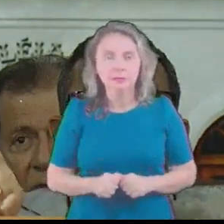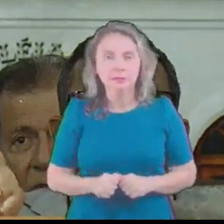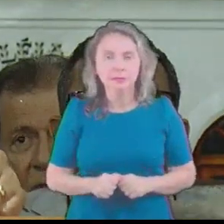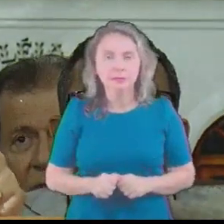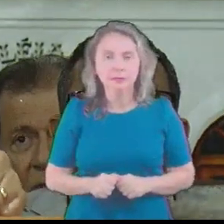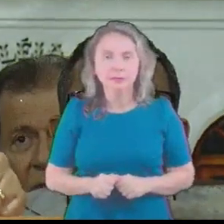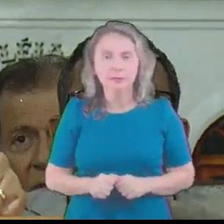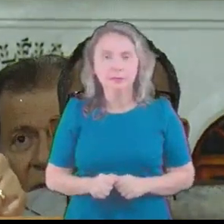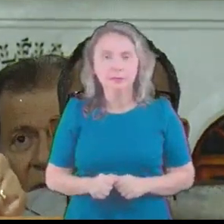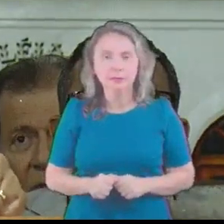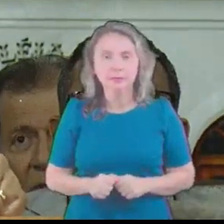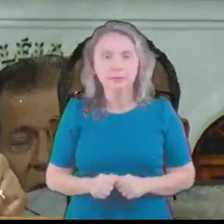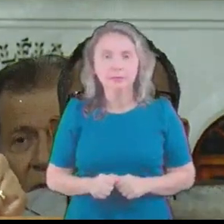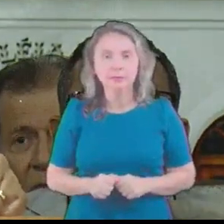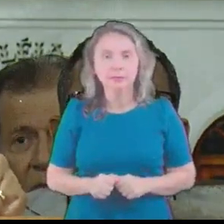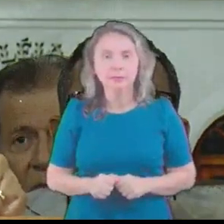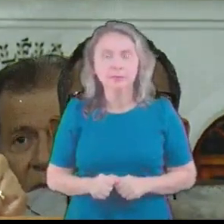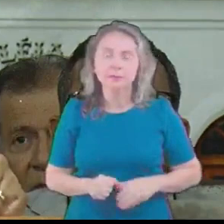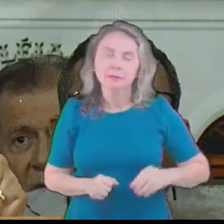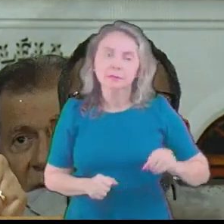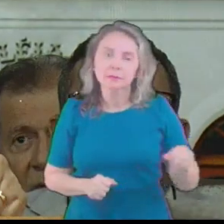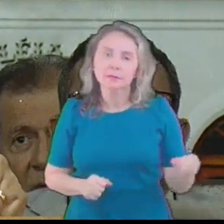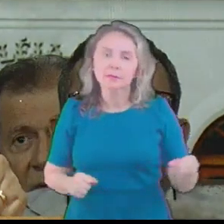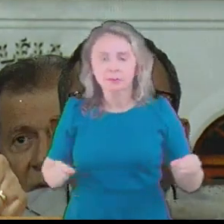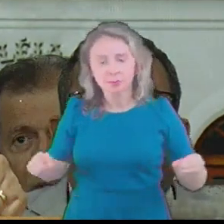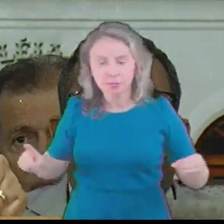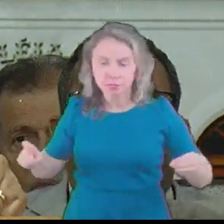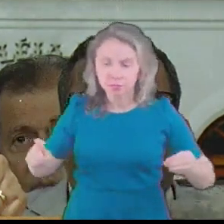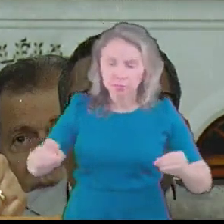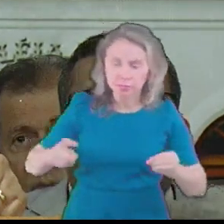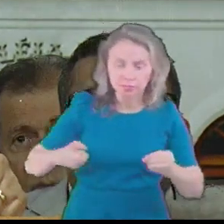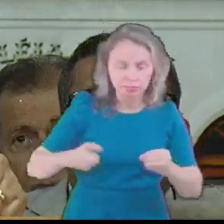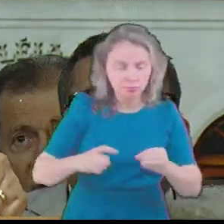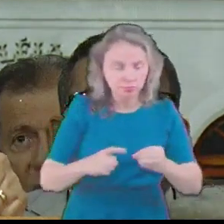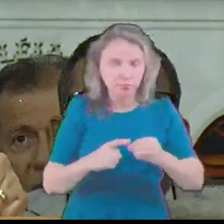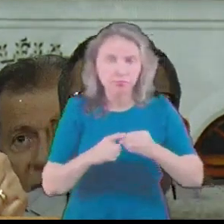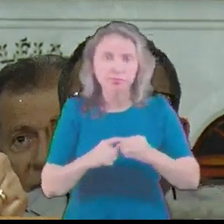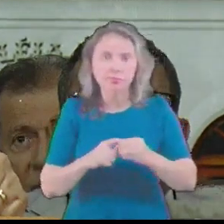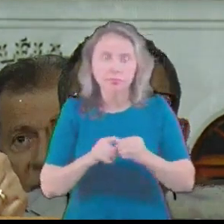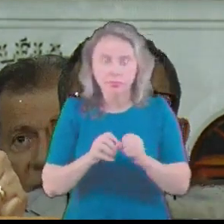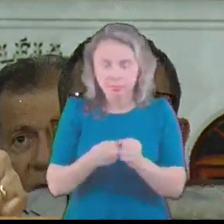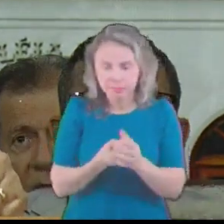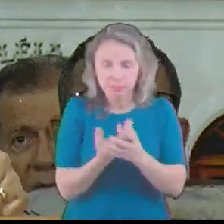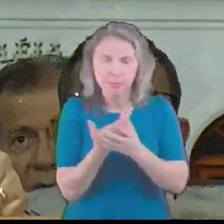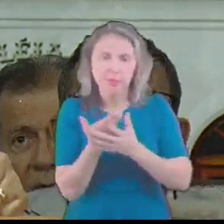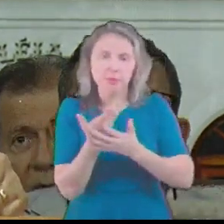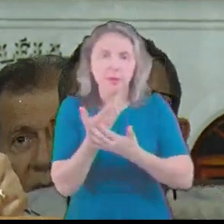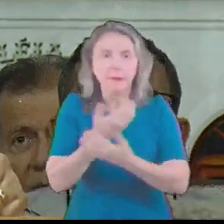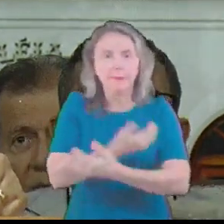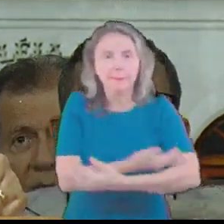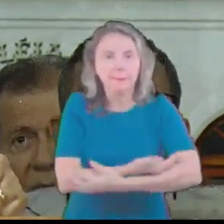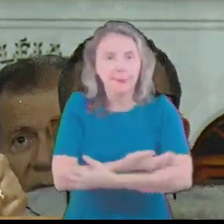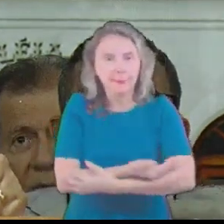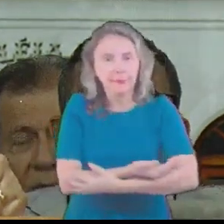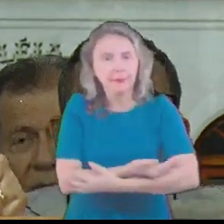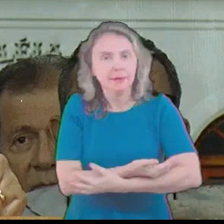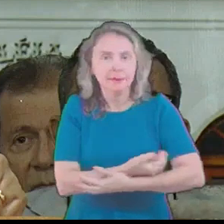a fecundação humana, ela é feita através de um relacionamento de um homem e uma mulher,